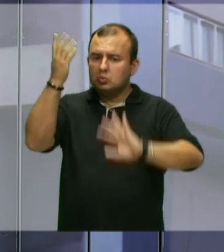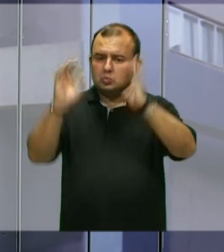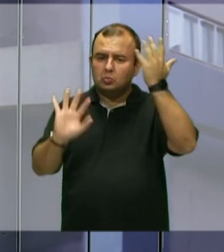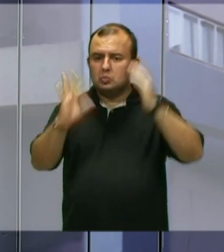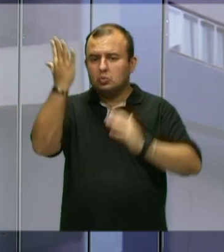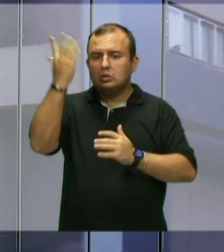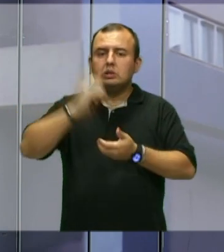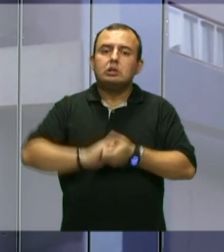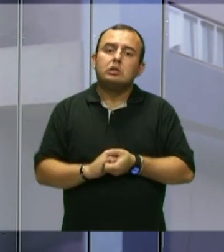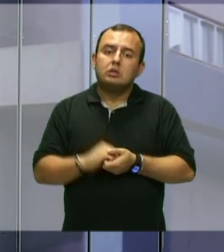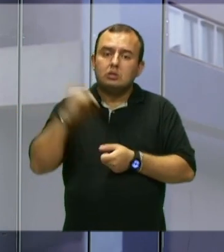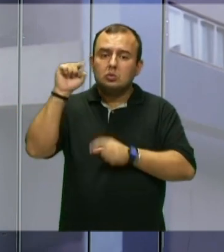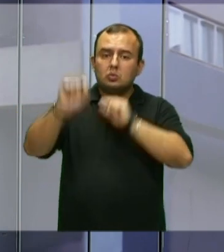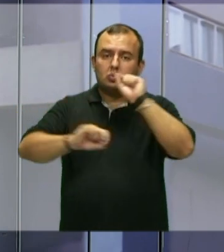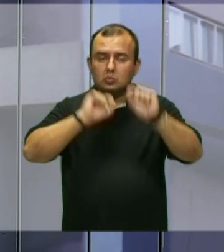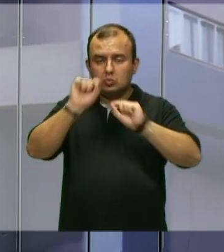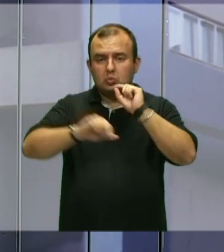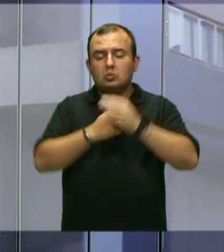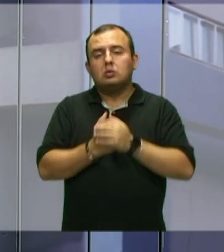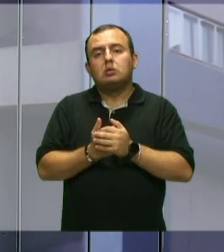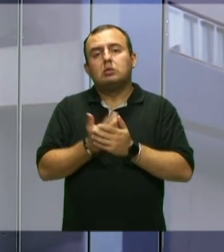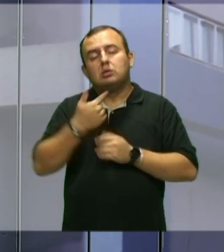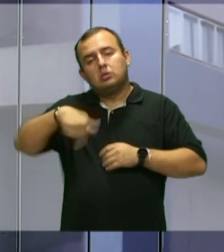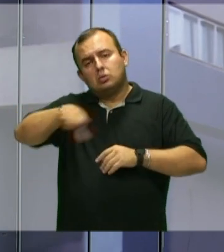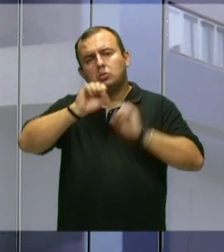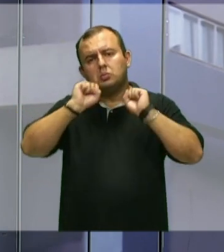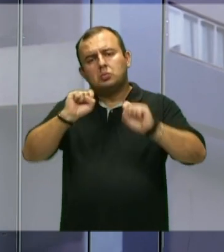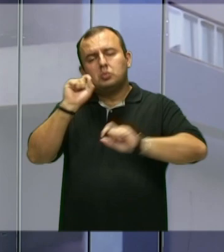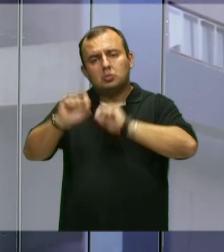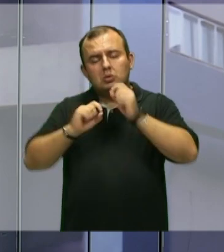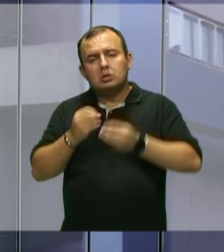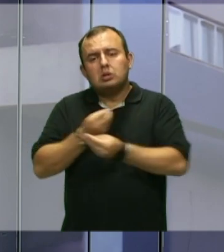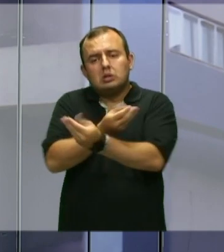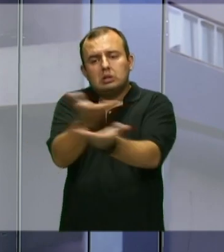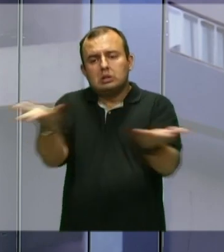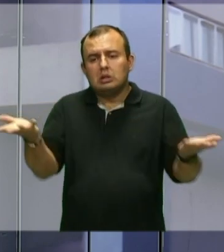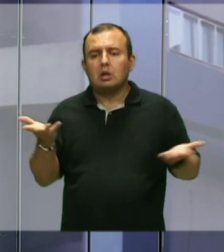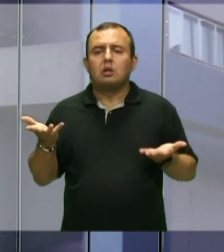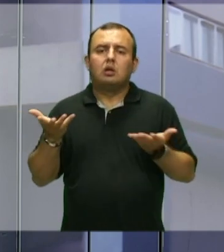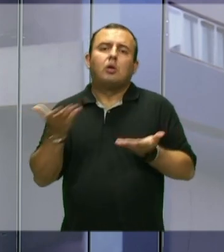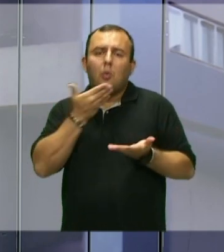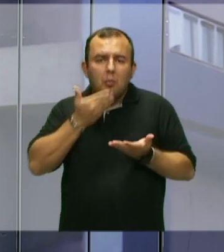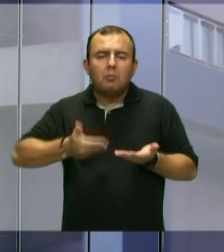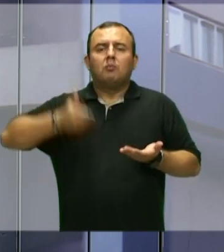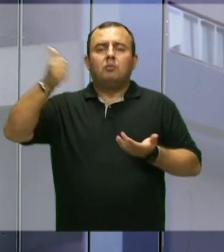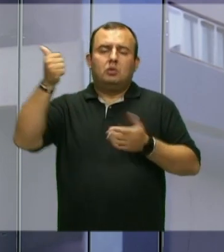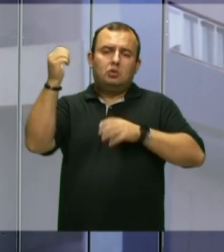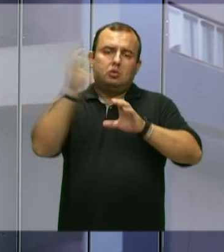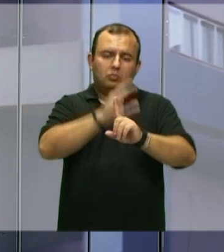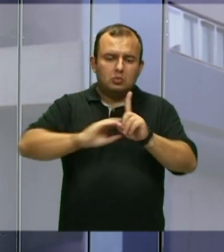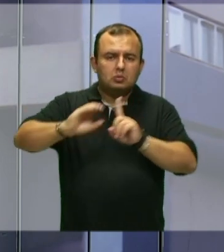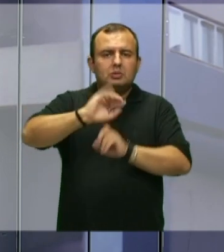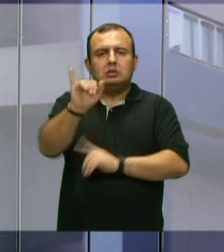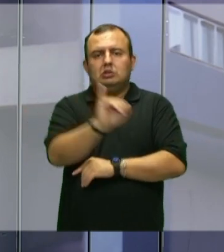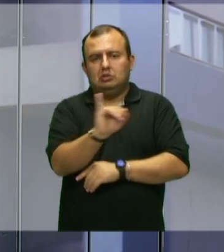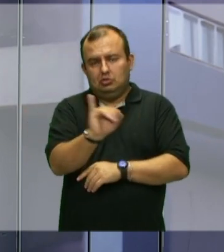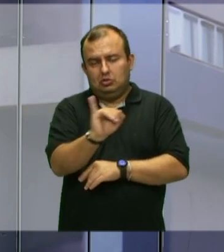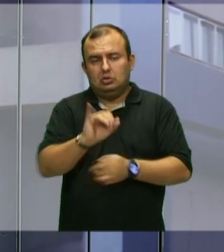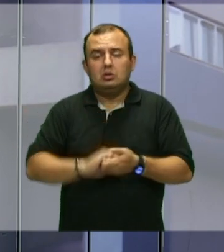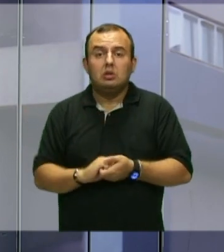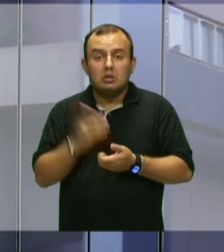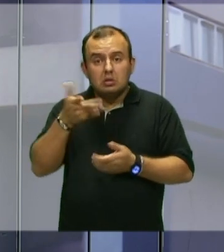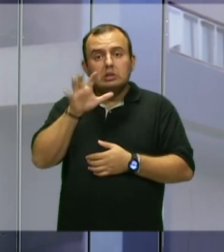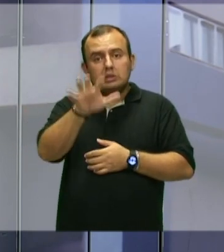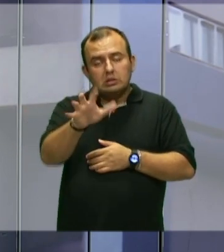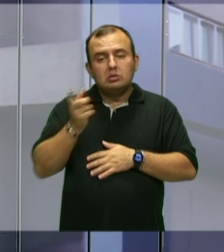período, elas foram para nós poder entregarmos o máximo melhor para a comunidade e a sociedade de Itajaí. Então é nesse